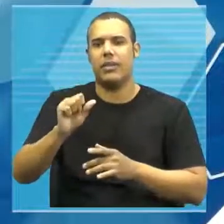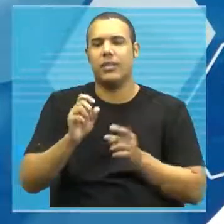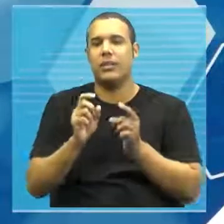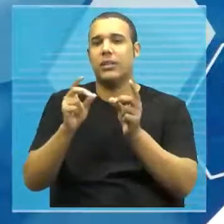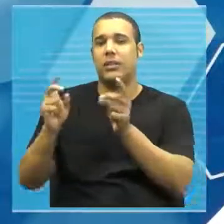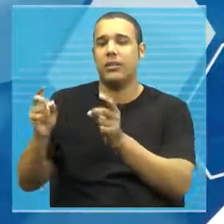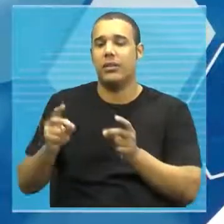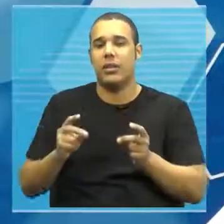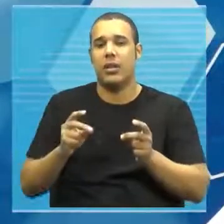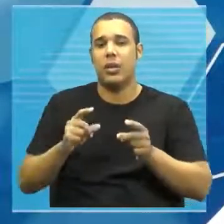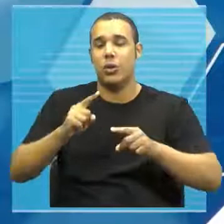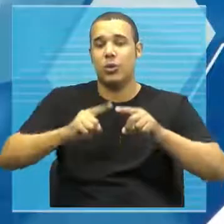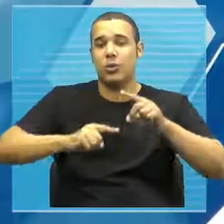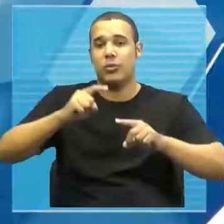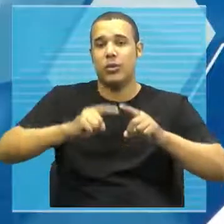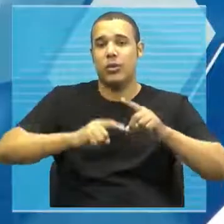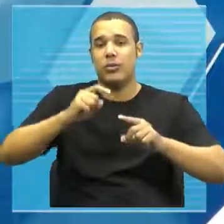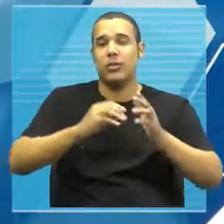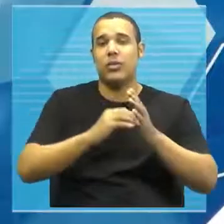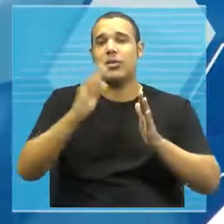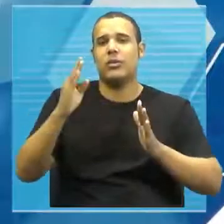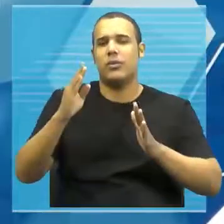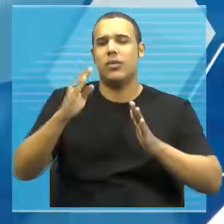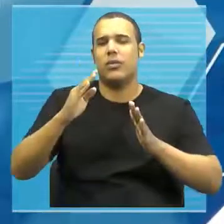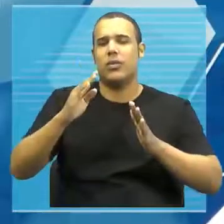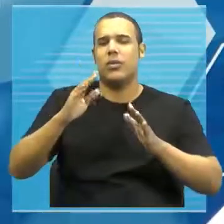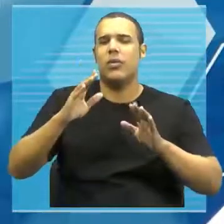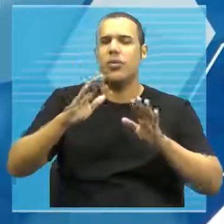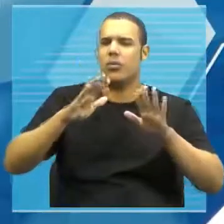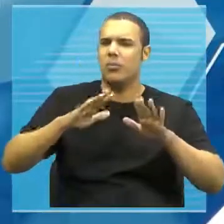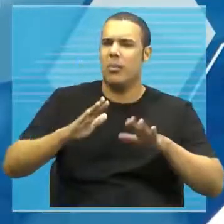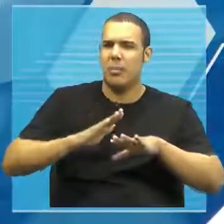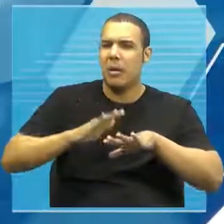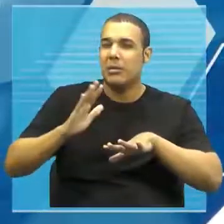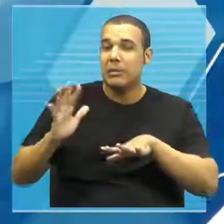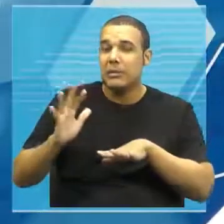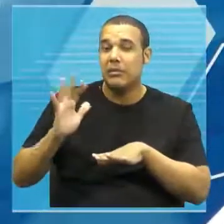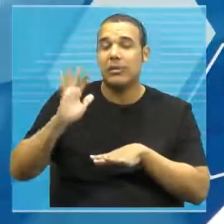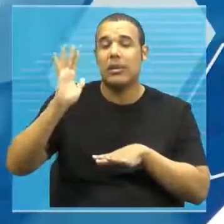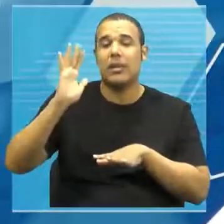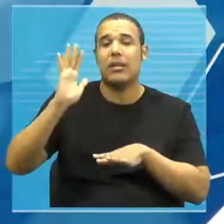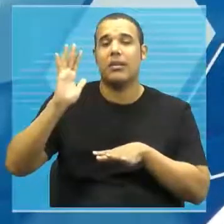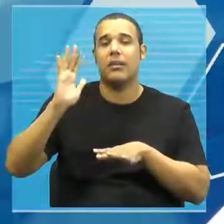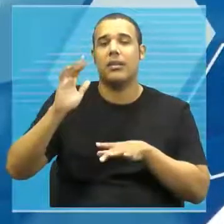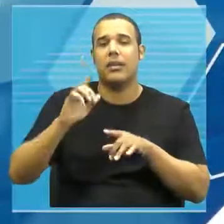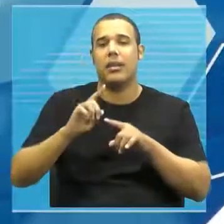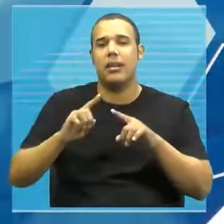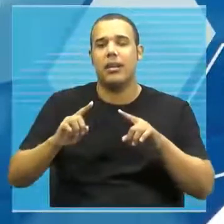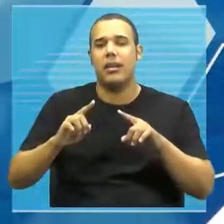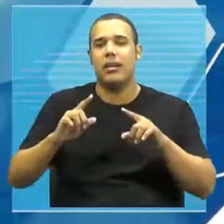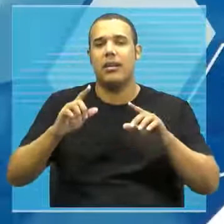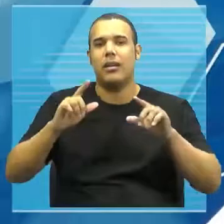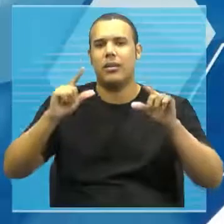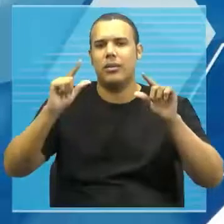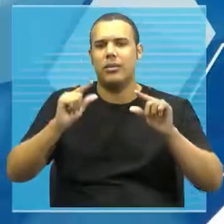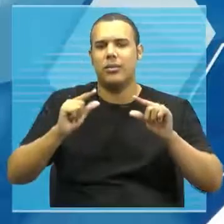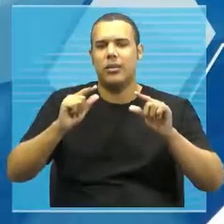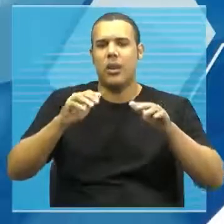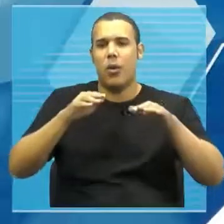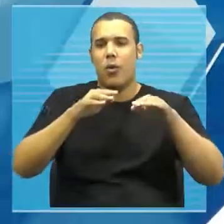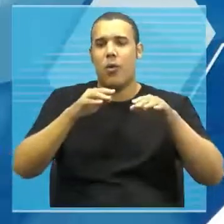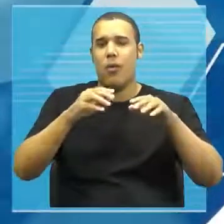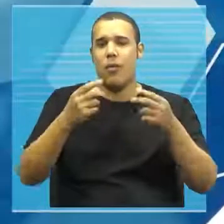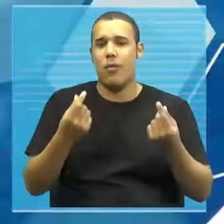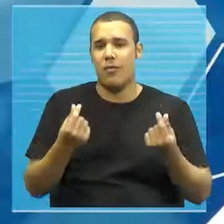produtos importados agora não ficam mais tão caros quanto os produtos nacionais eles ficam lá no